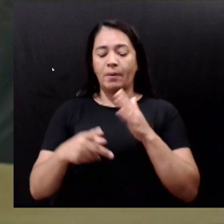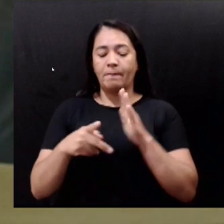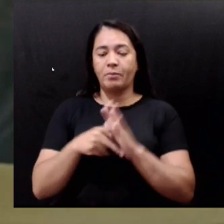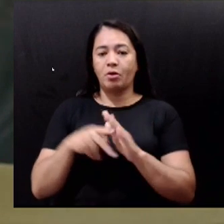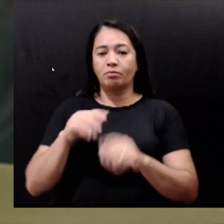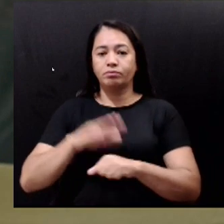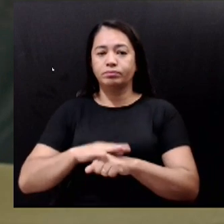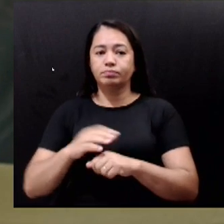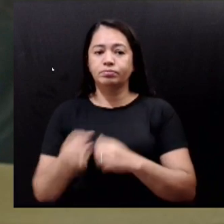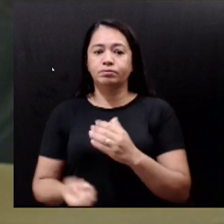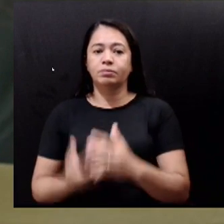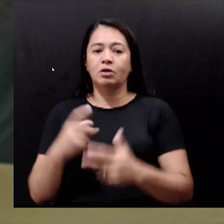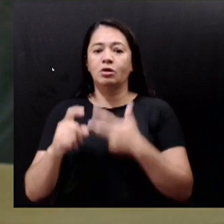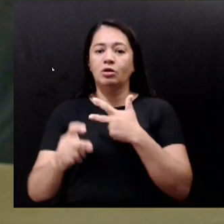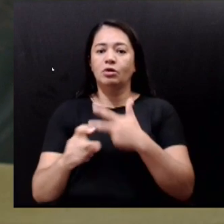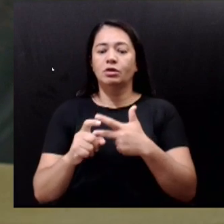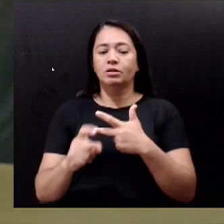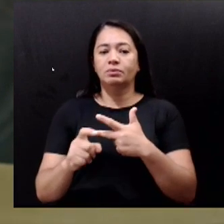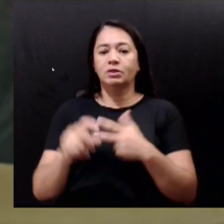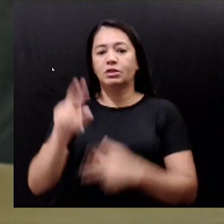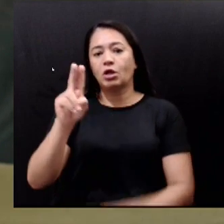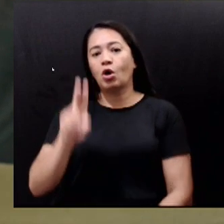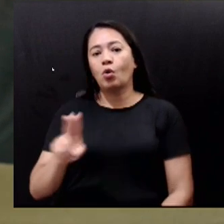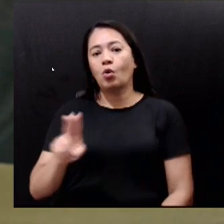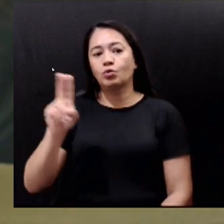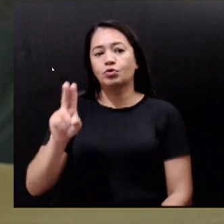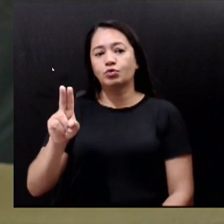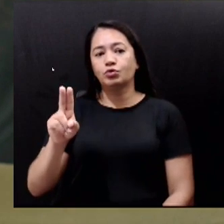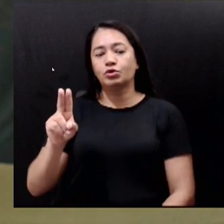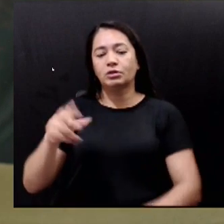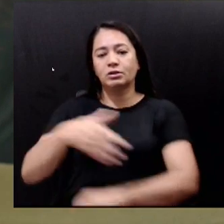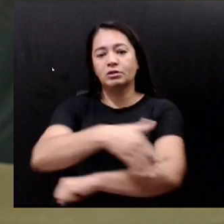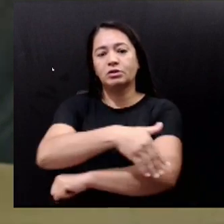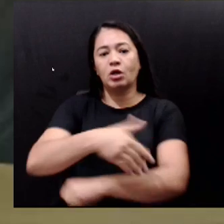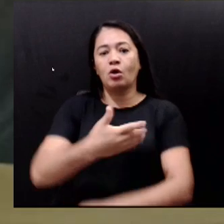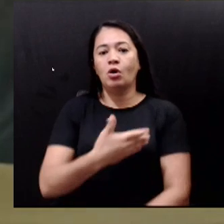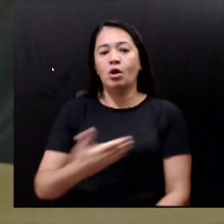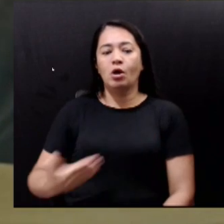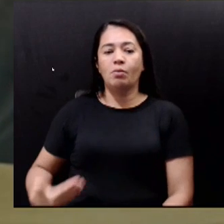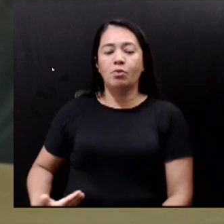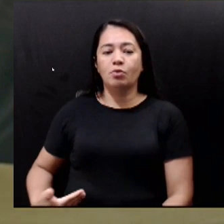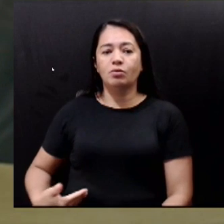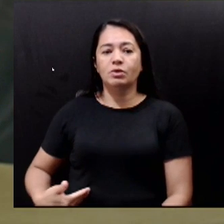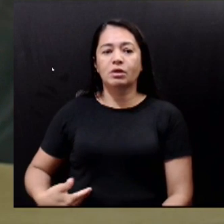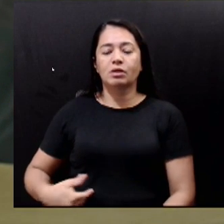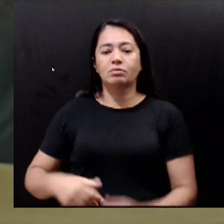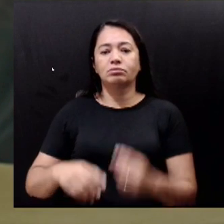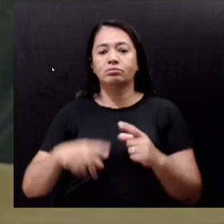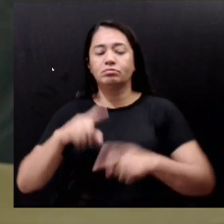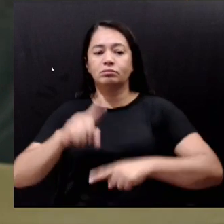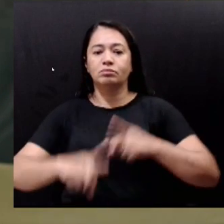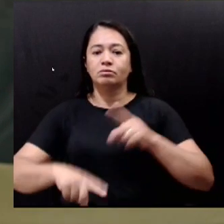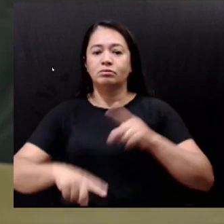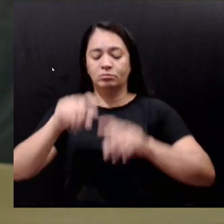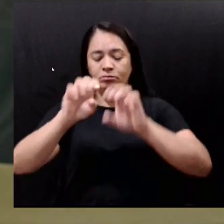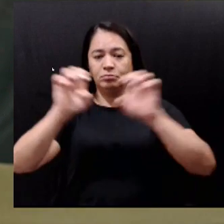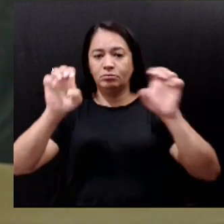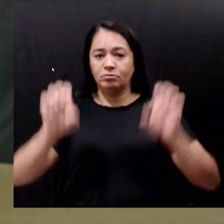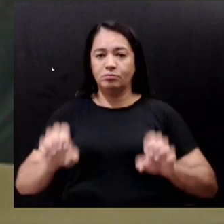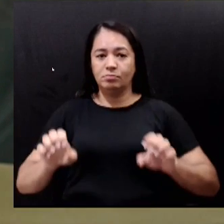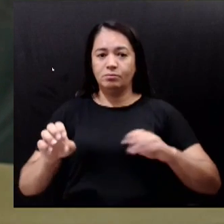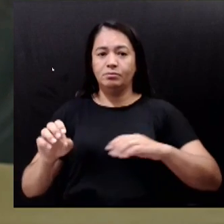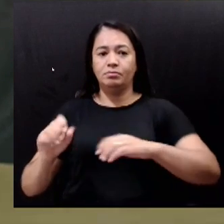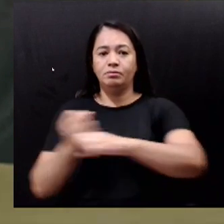diretrizes para a utilização das vias públicas municipais na instalação de equipamentos de infraestrutura urbana, como